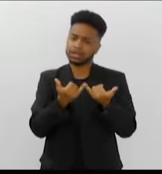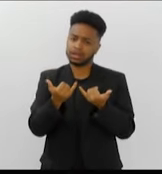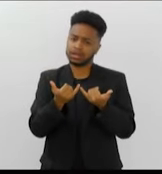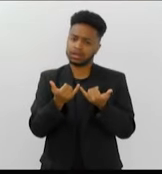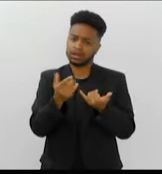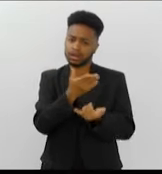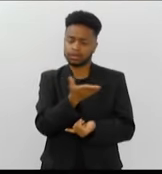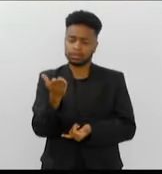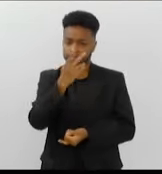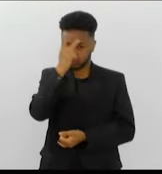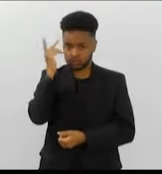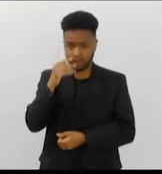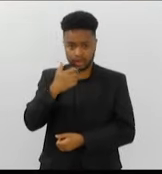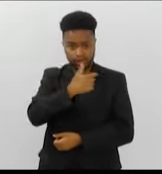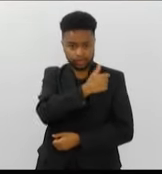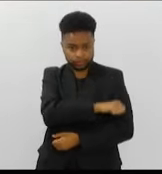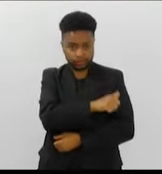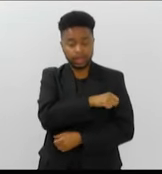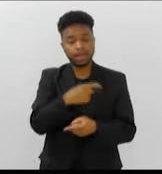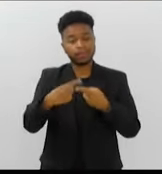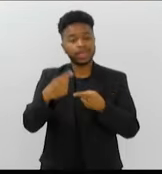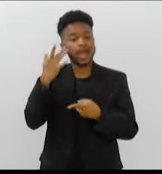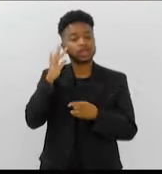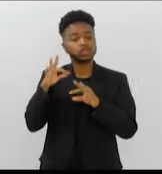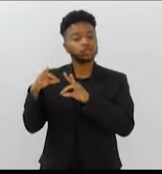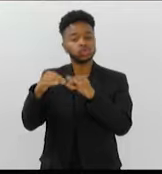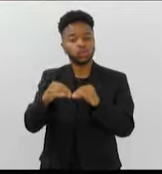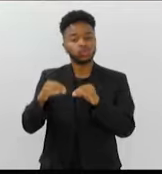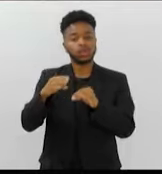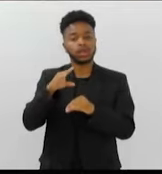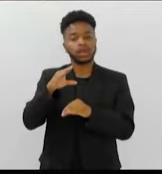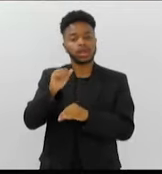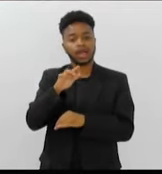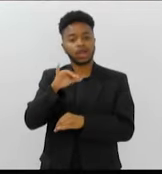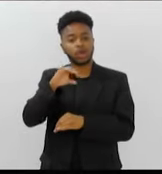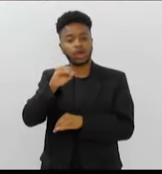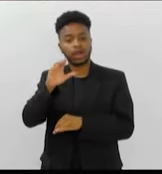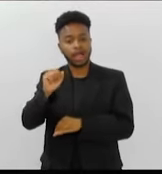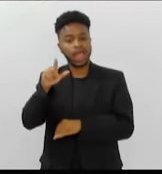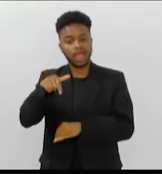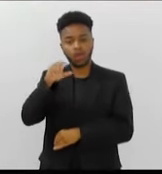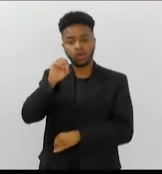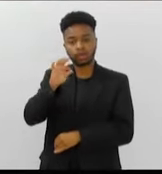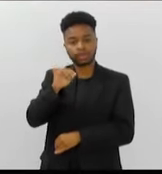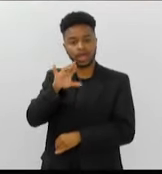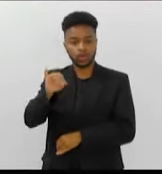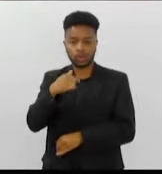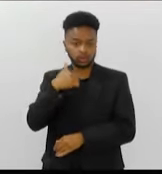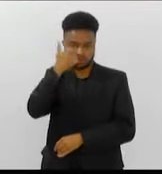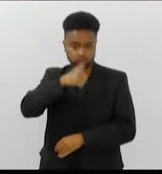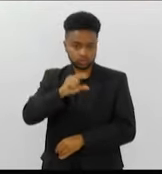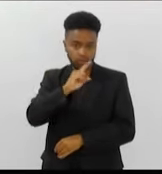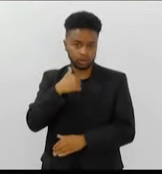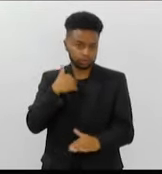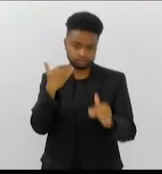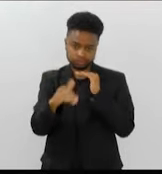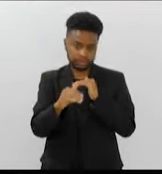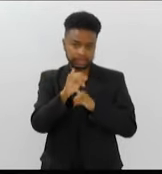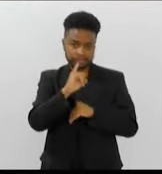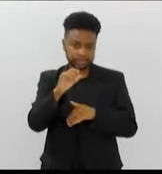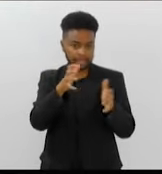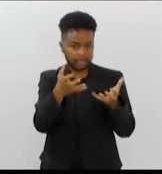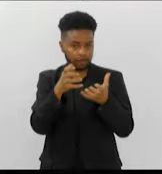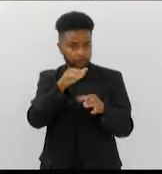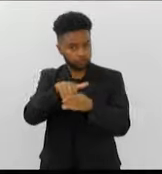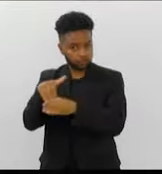carioca? Ele acha que todo carioca é otário, nem todos, quem vota nele é otário, eu não sou e discordo aí de quem quer votar, porque é otário,